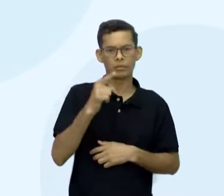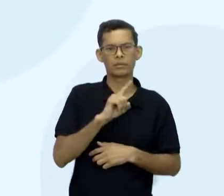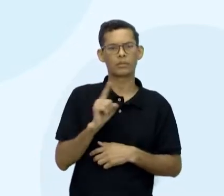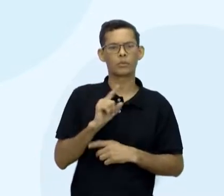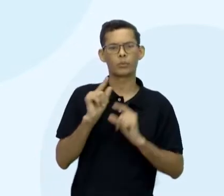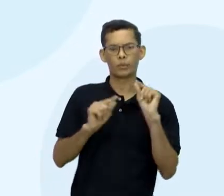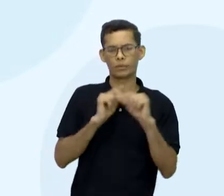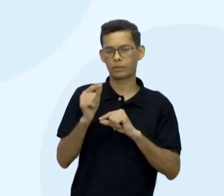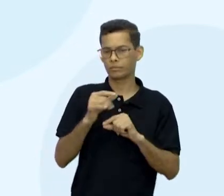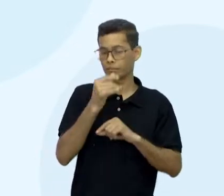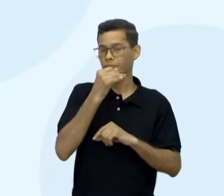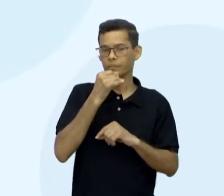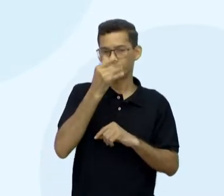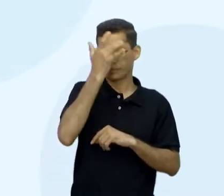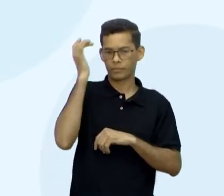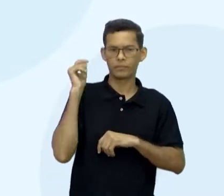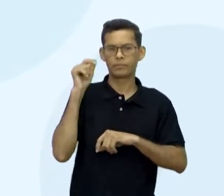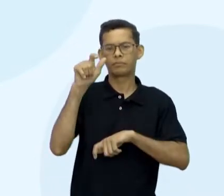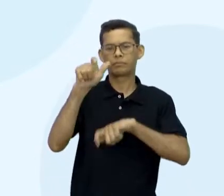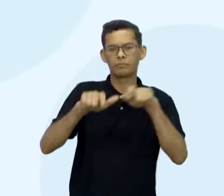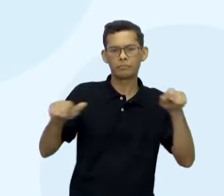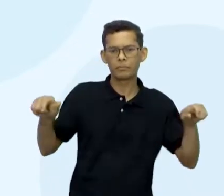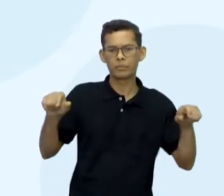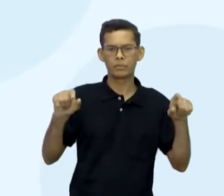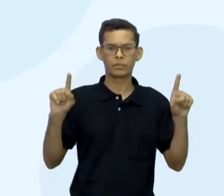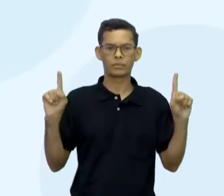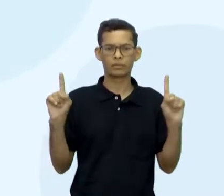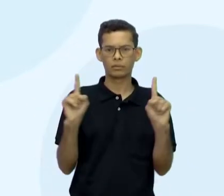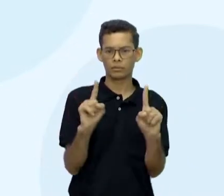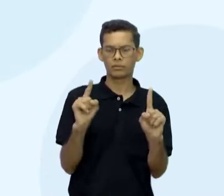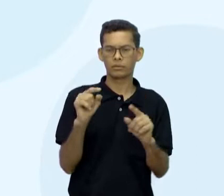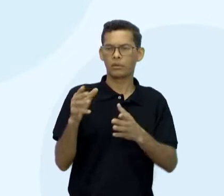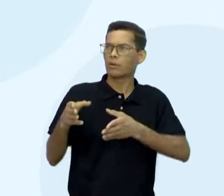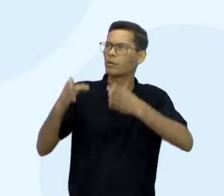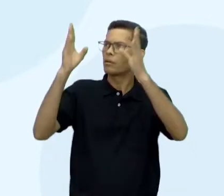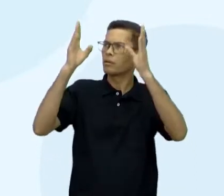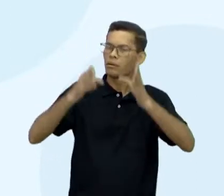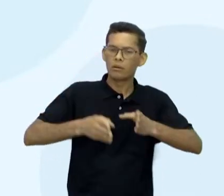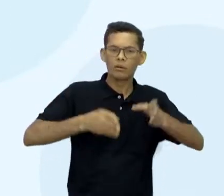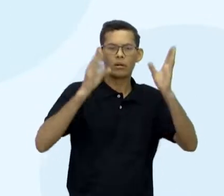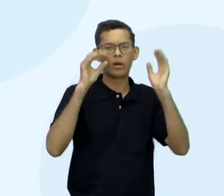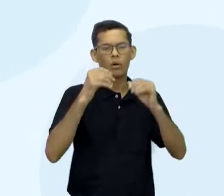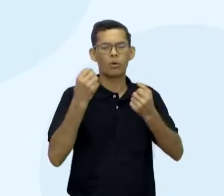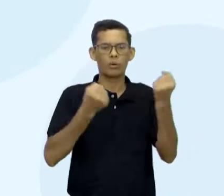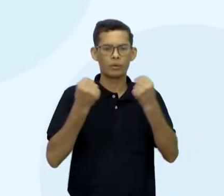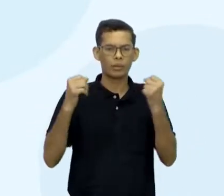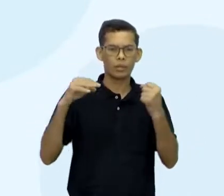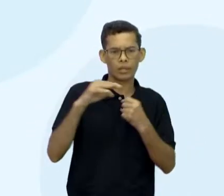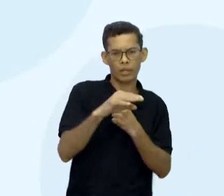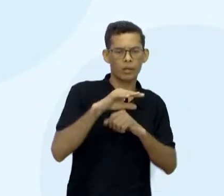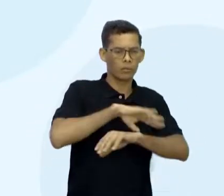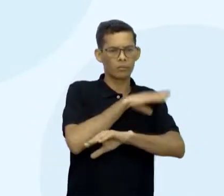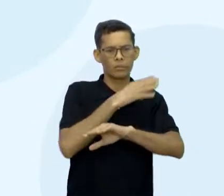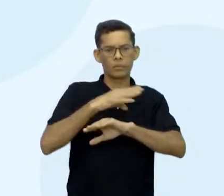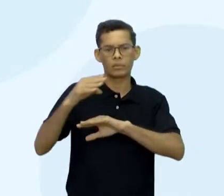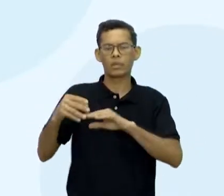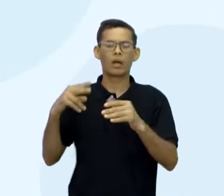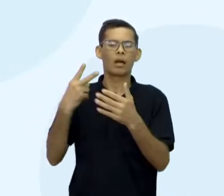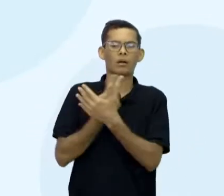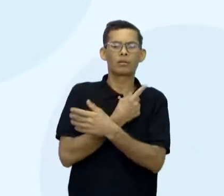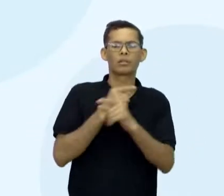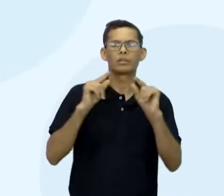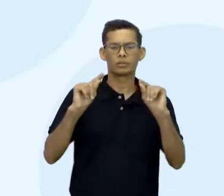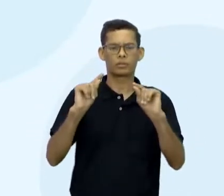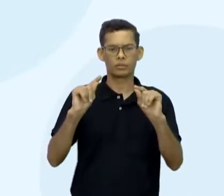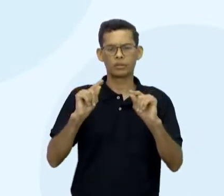observarmos pessoas sendo atraídas por edifícios, carros ou montanhas, é devido ao quê? É